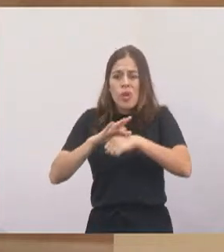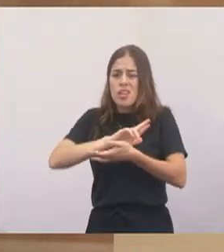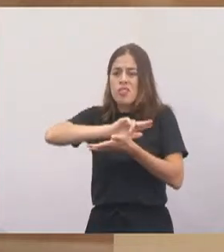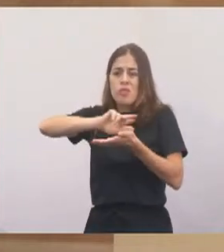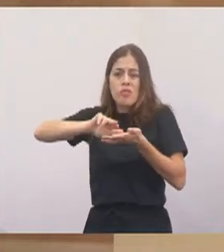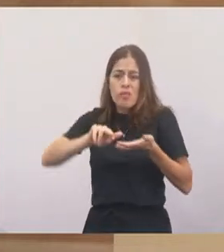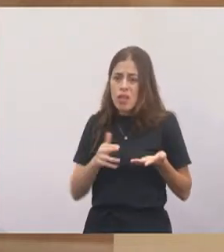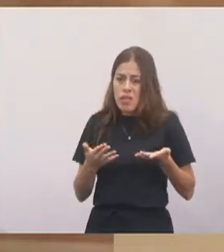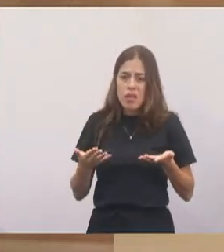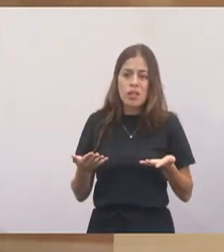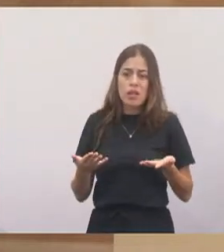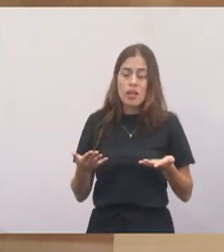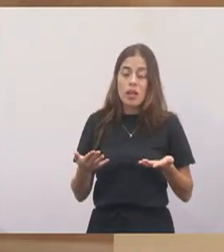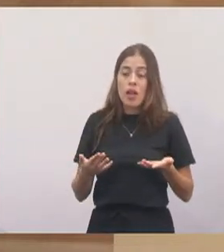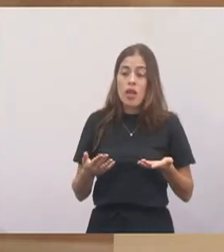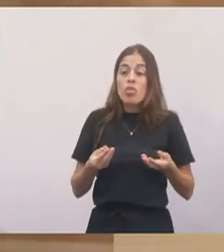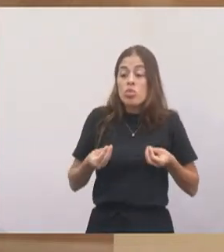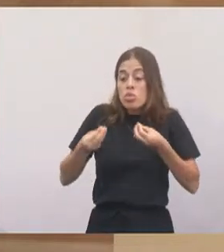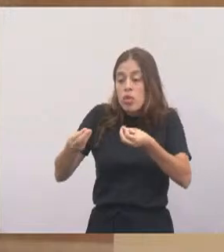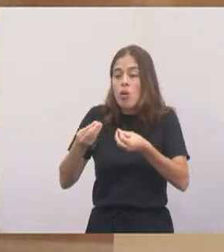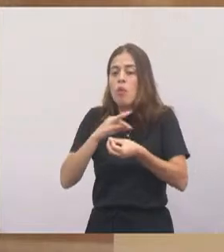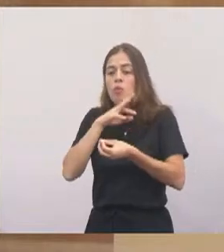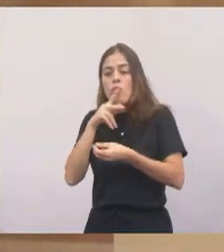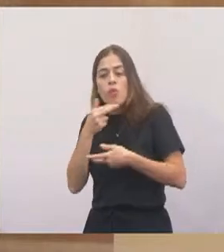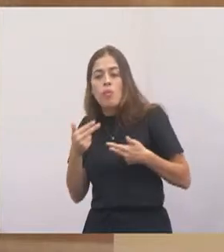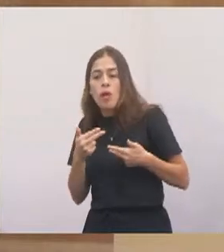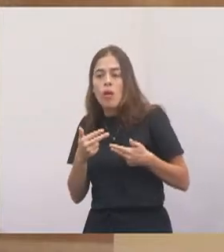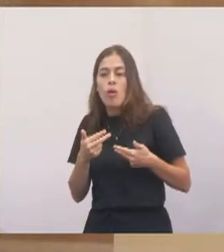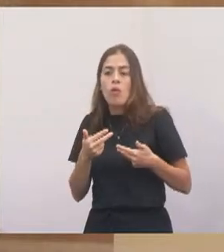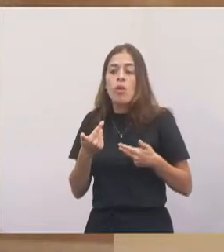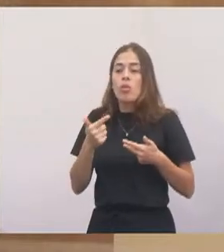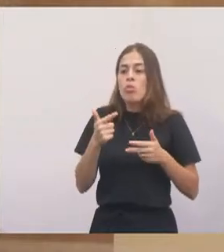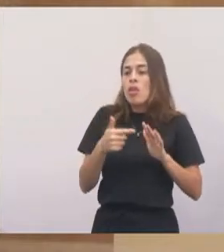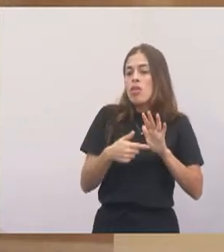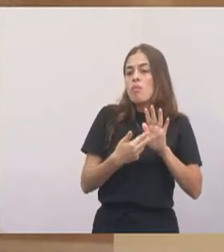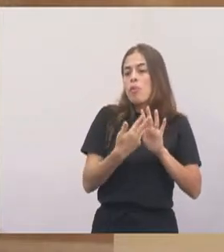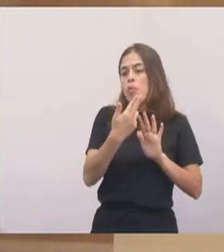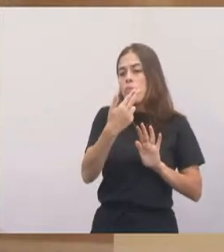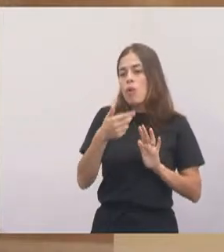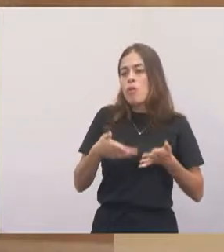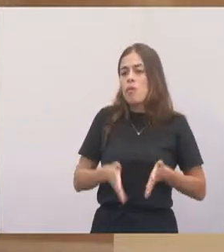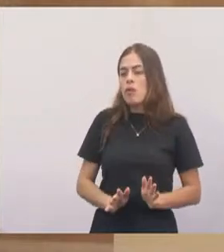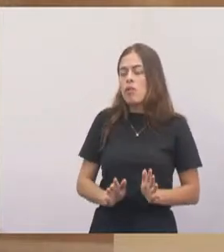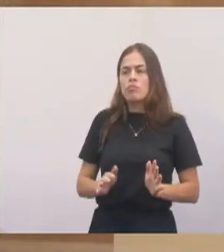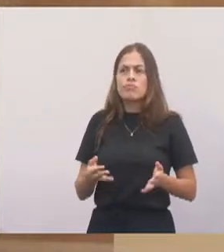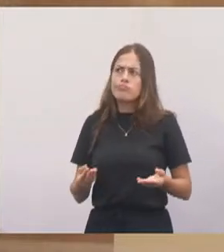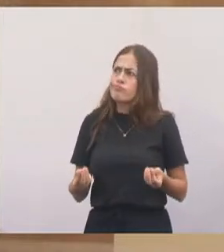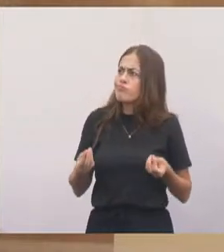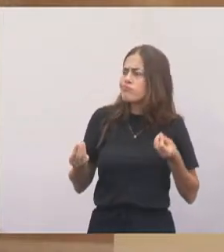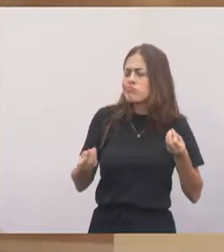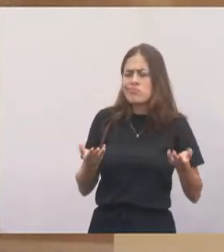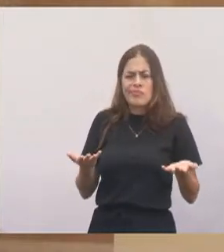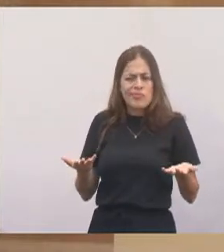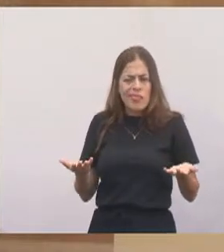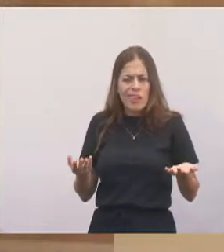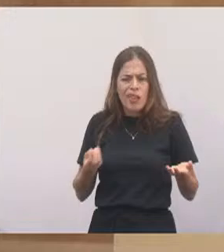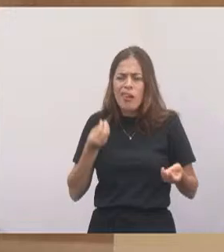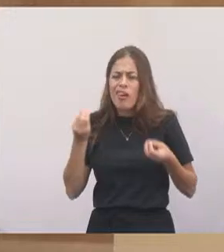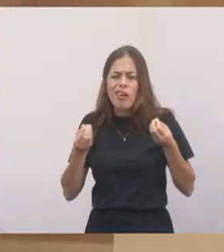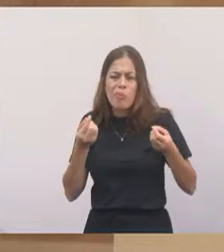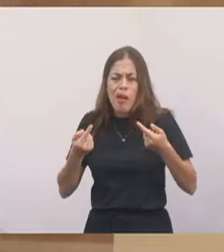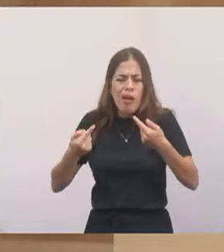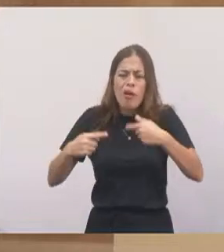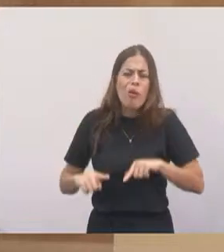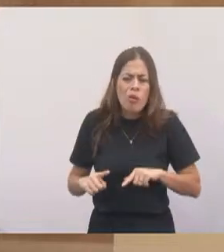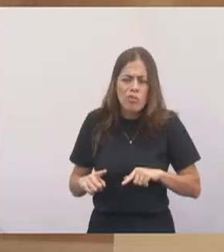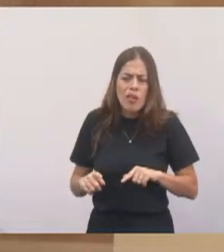dão um animal sem castrar, que não está indo contra, né? Porque a prefeitura castrando e doando animal sem castrar vai contra o